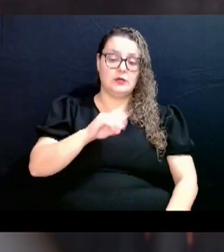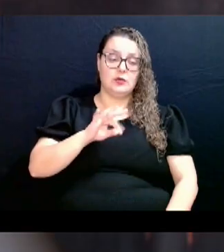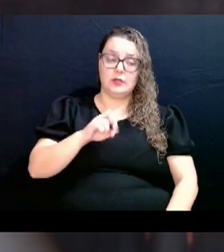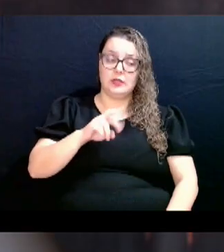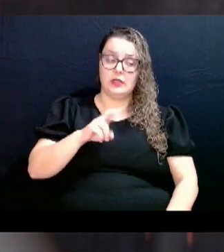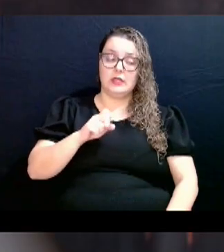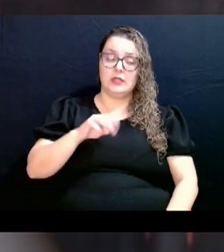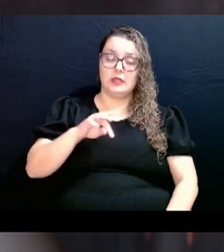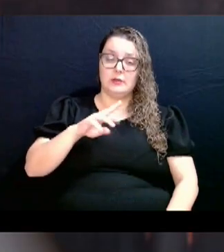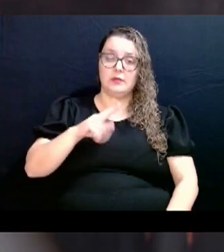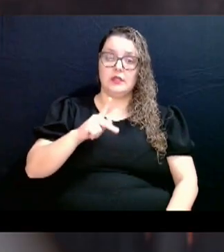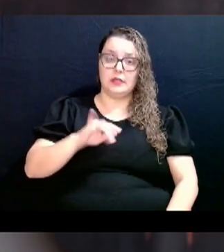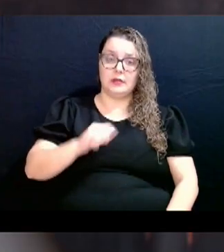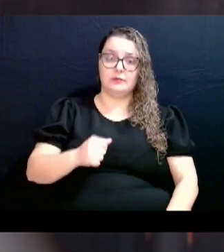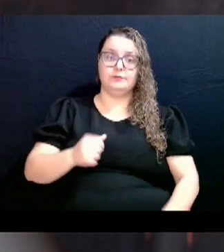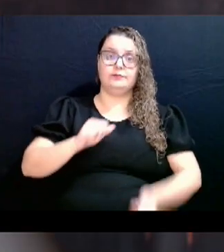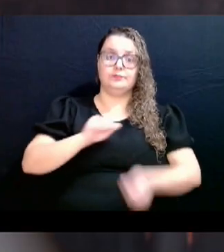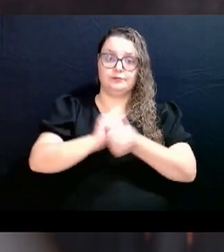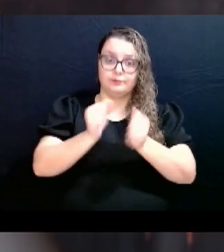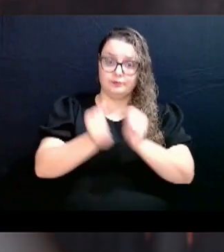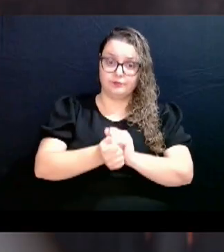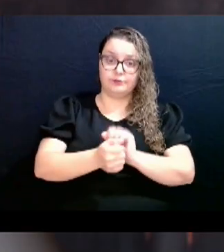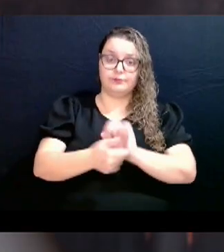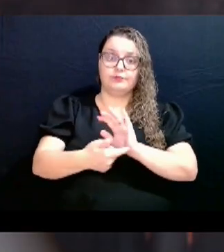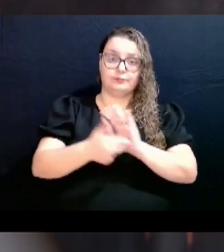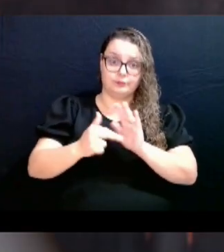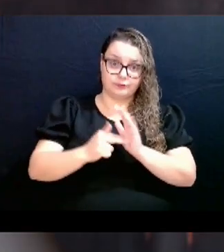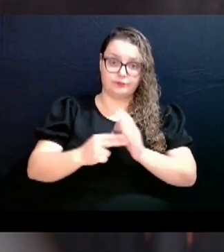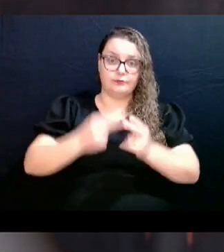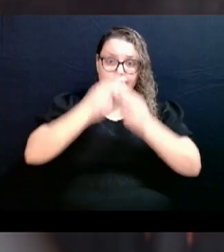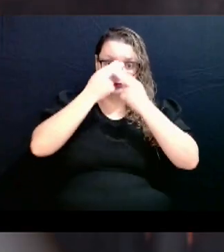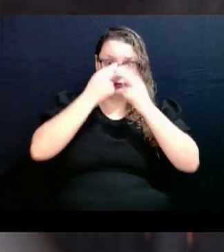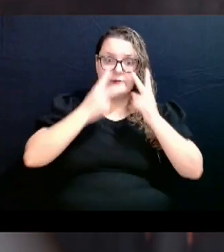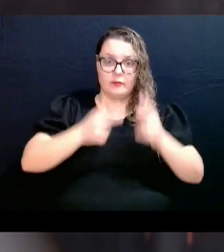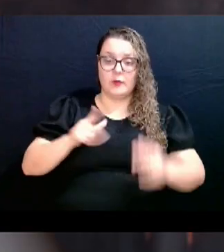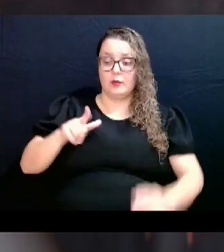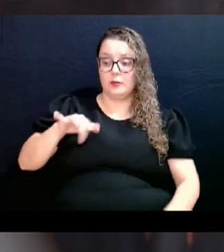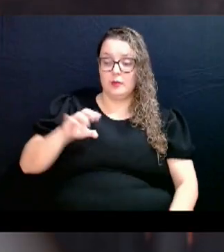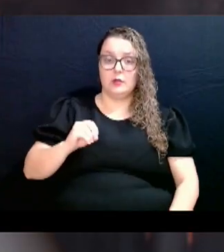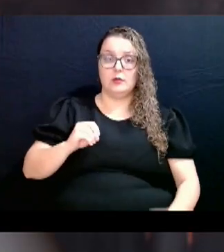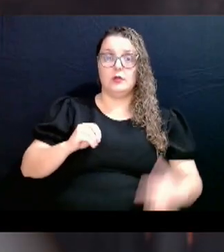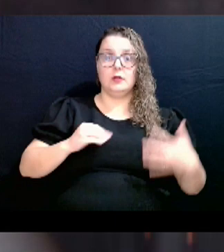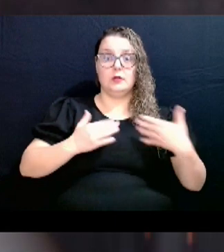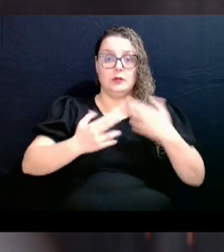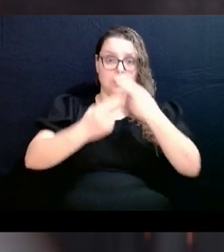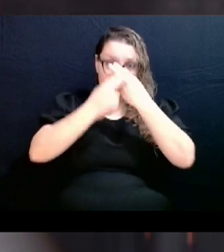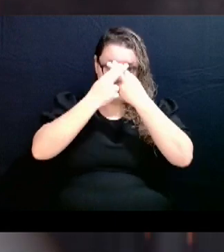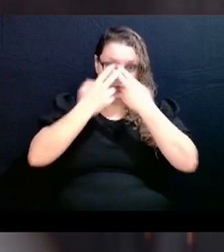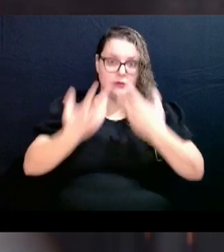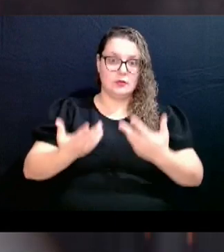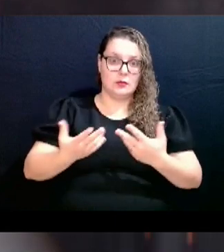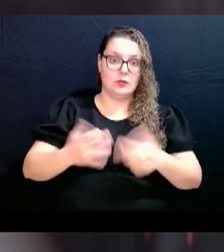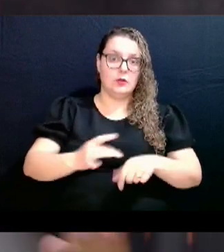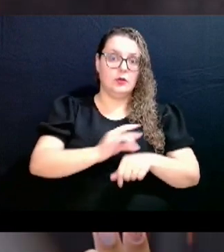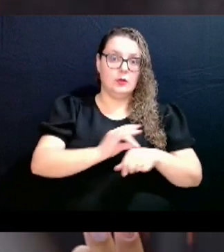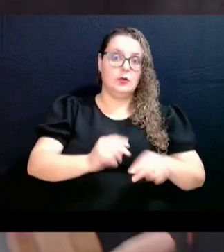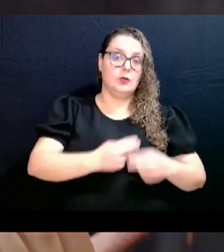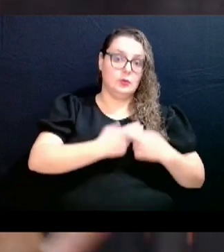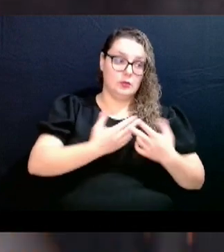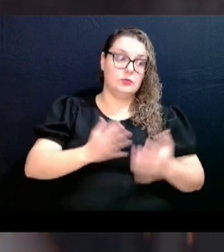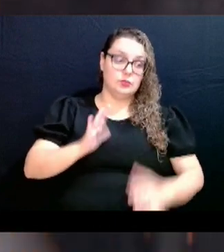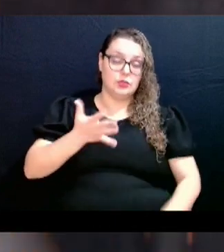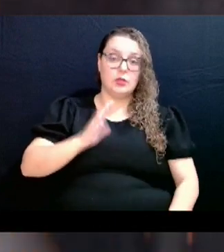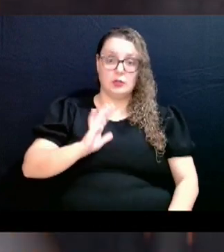de trauma, principalmente como já aconteceu, né? No do Léo, na verdade, ele já vem com trauma, o luto da mãe, né? Mas esse